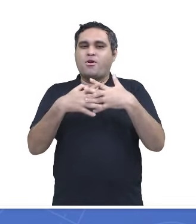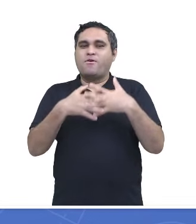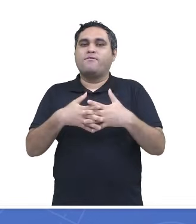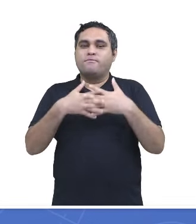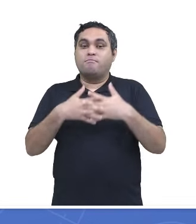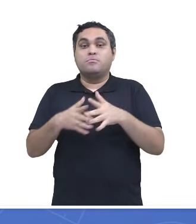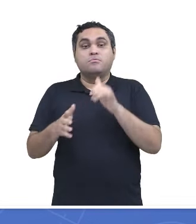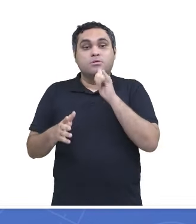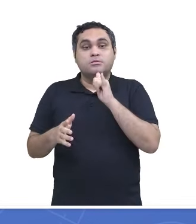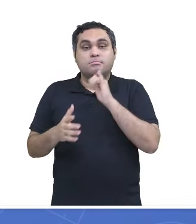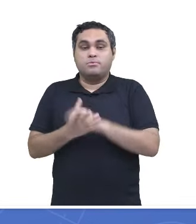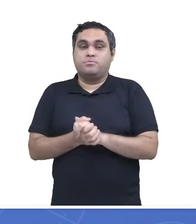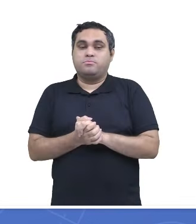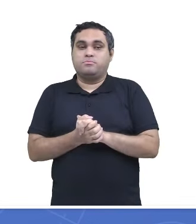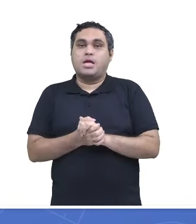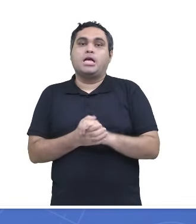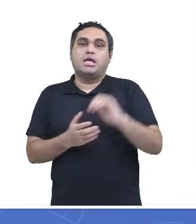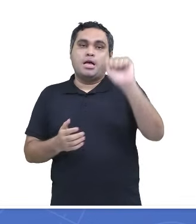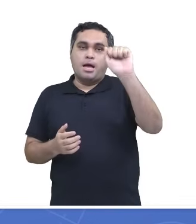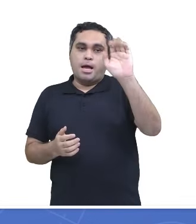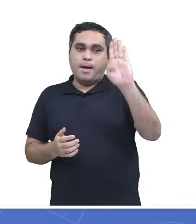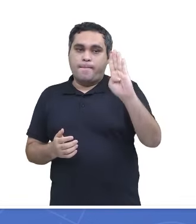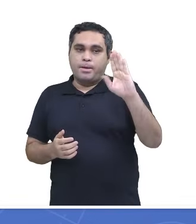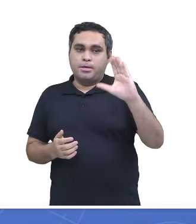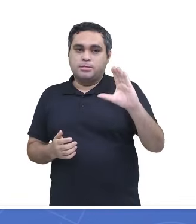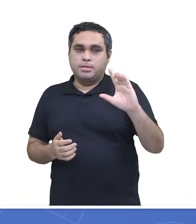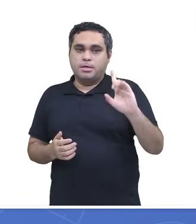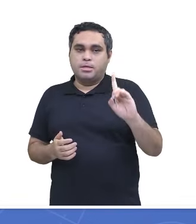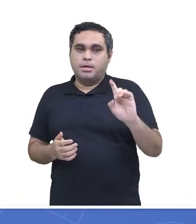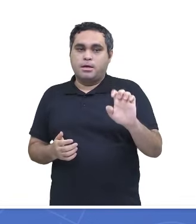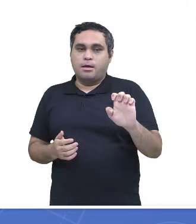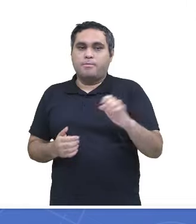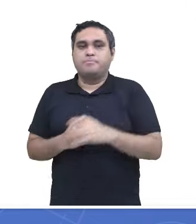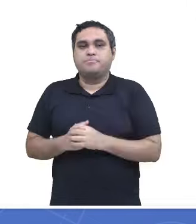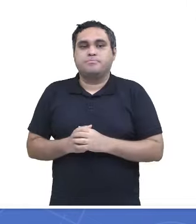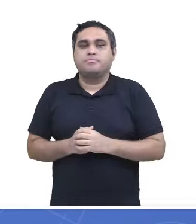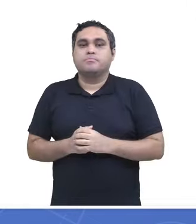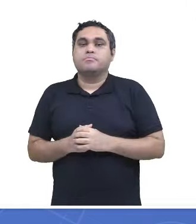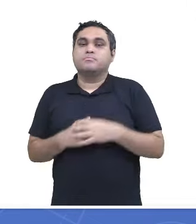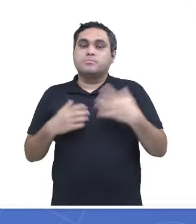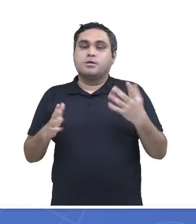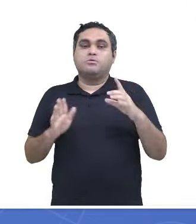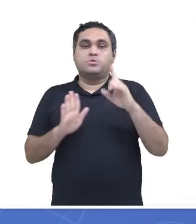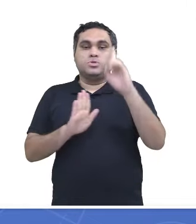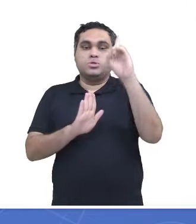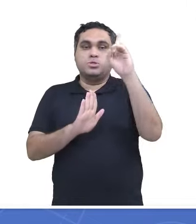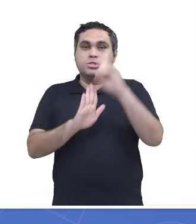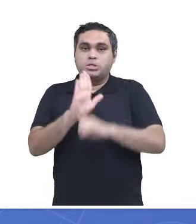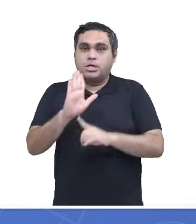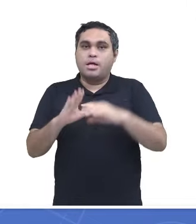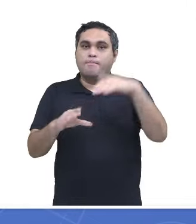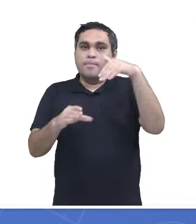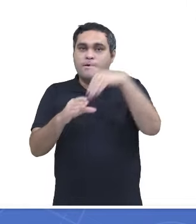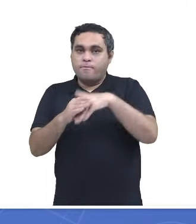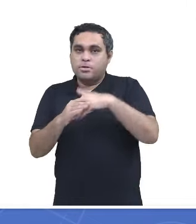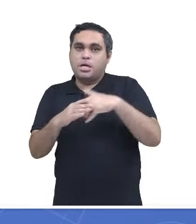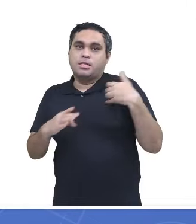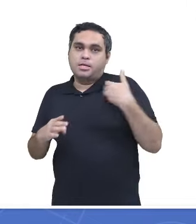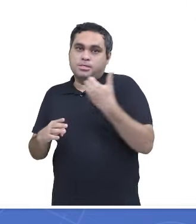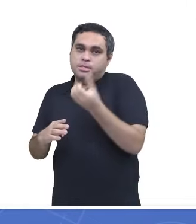por exemplo, e aí nós temos 5 alternativas. Primeiro, letra A, o direito para votar a partir dos 16